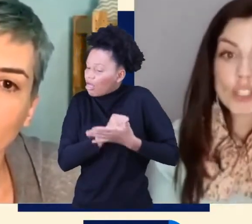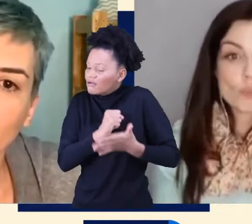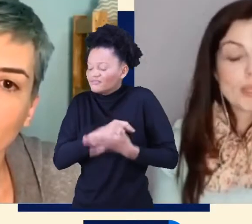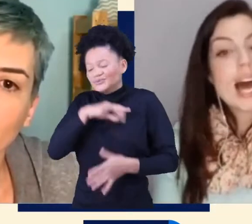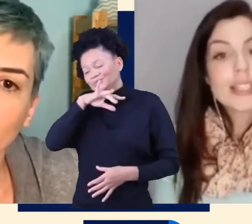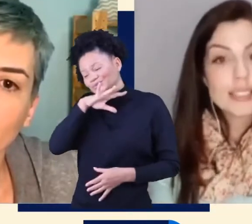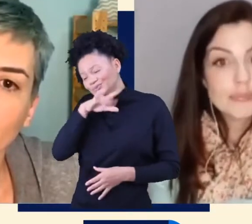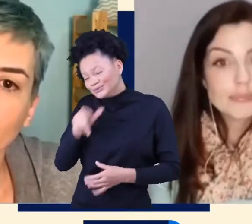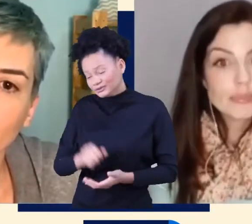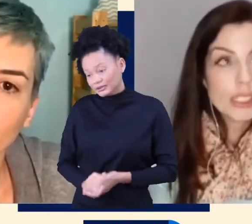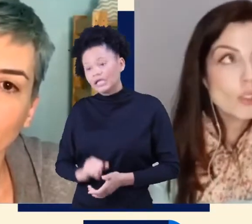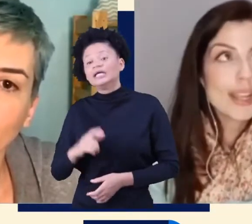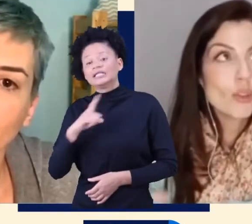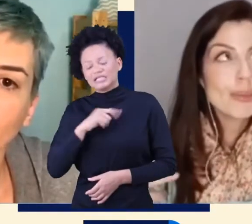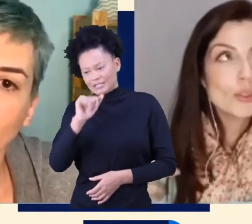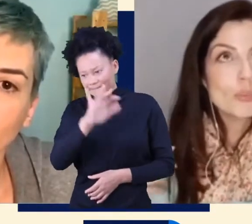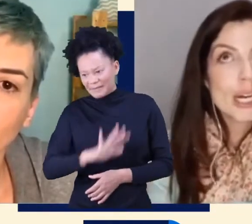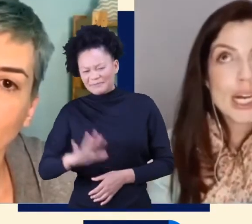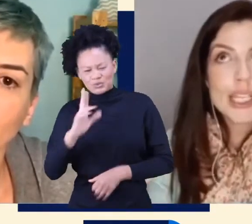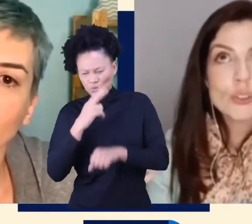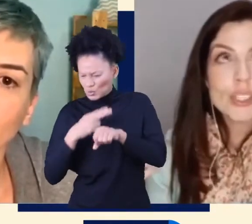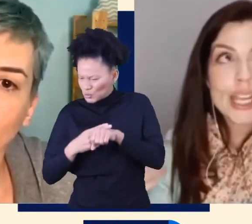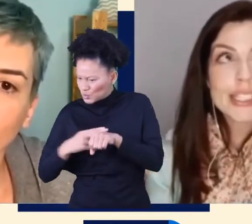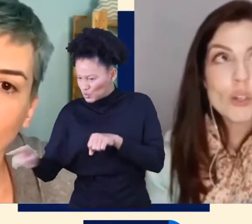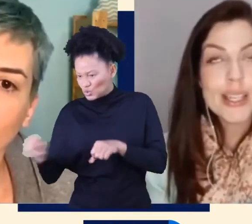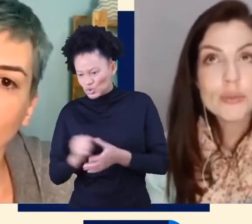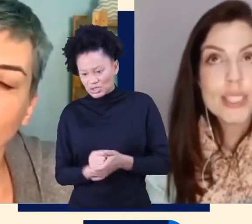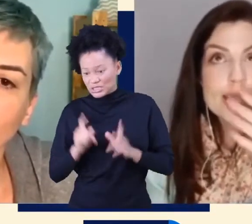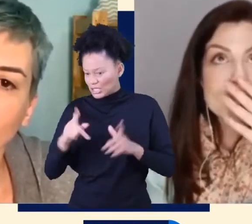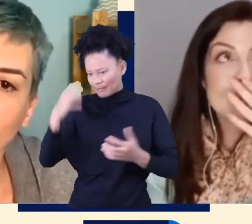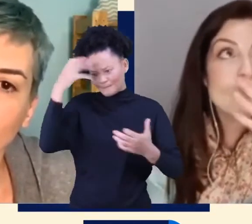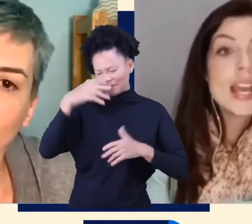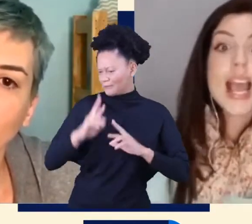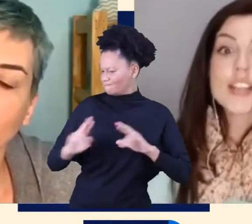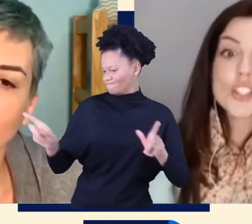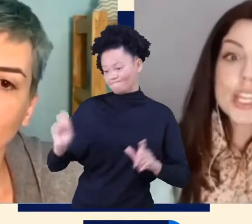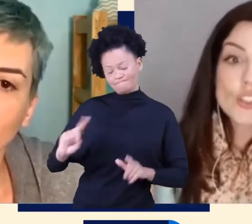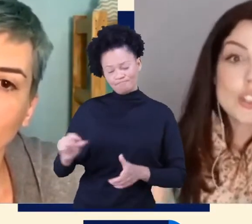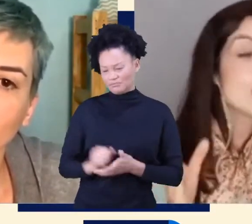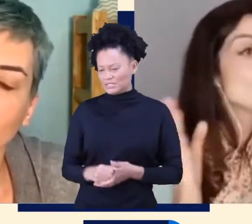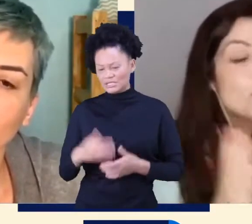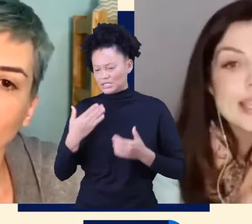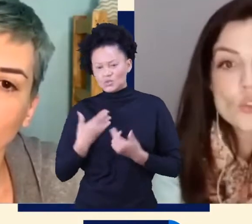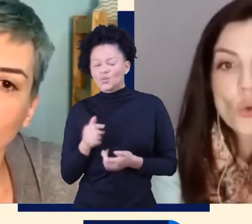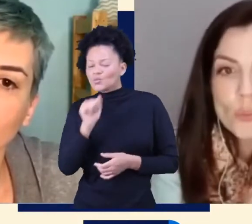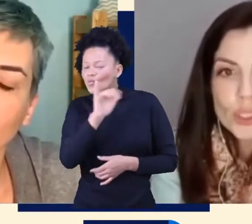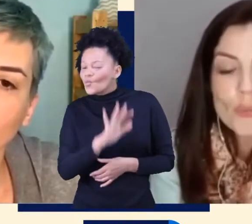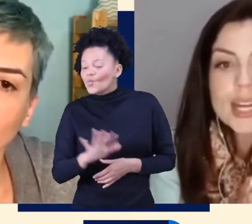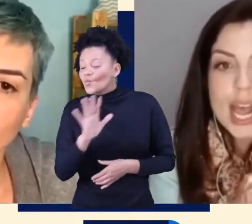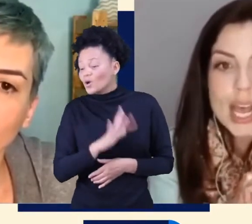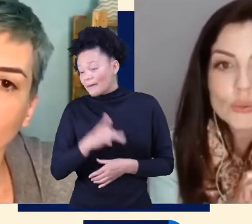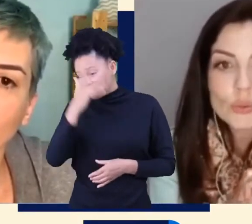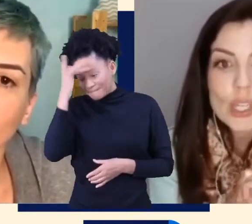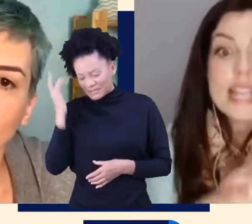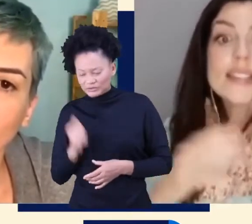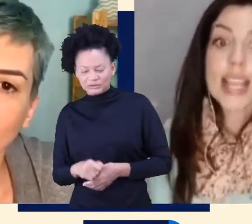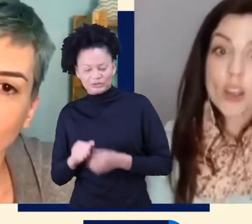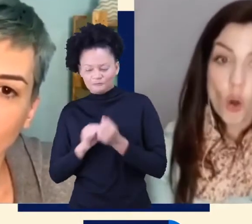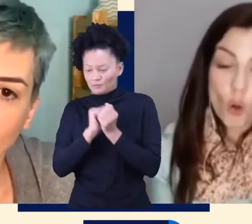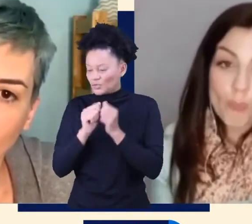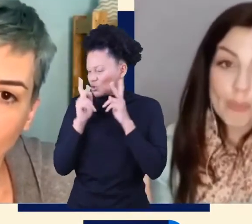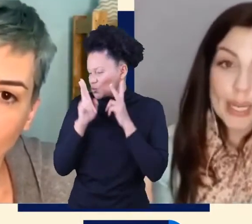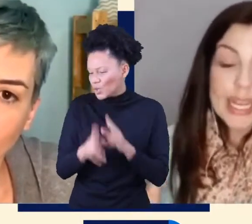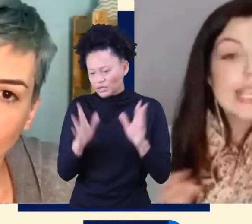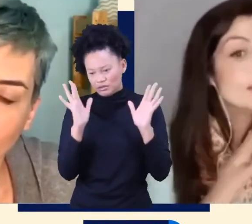imagem de gente pelada, que não é tomando banho, né? Que não é num desenho. É gente dando beijo como namorado,